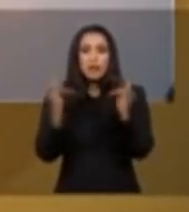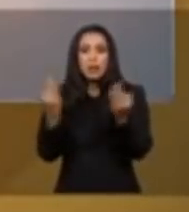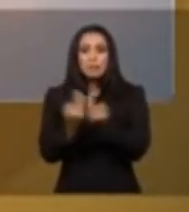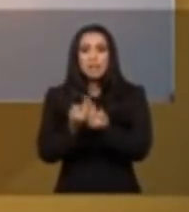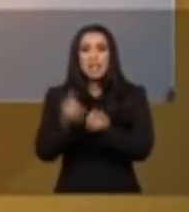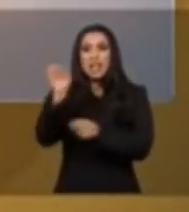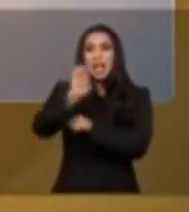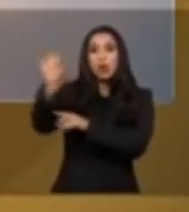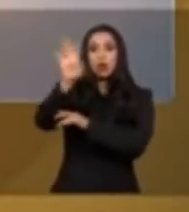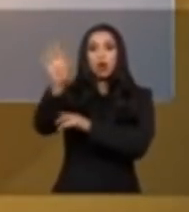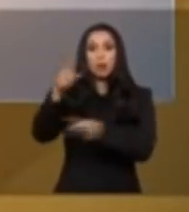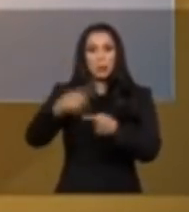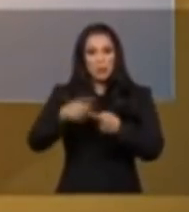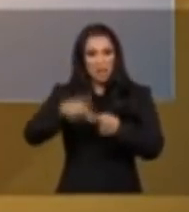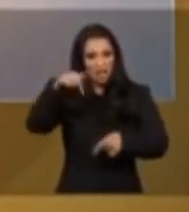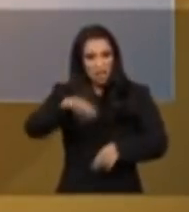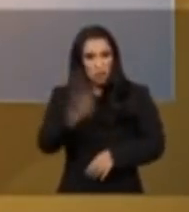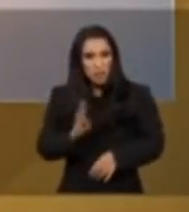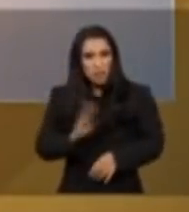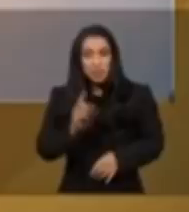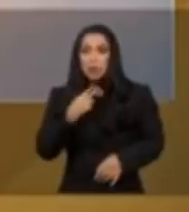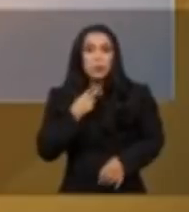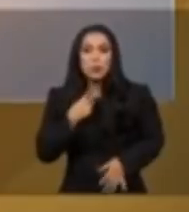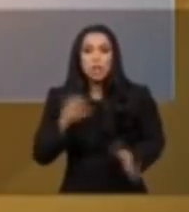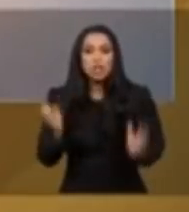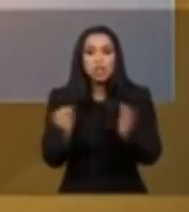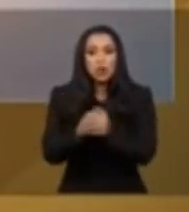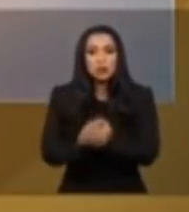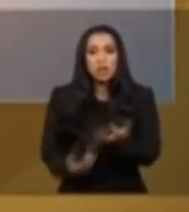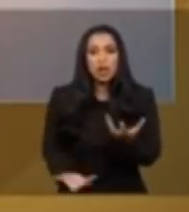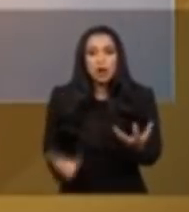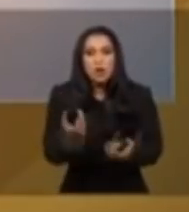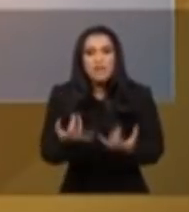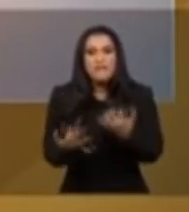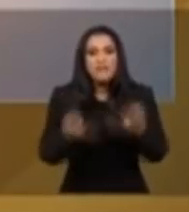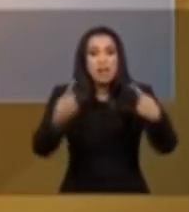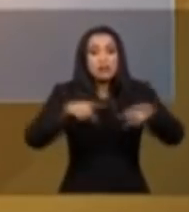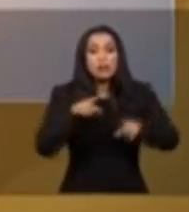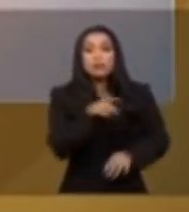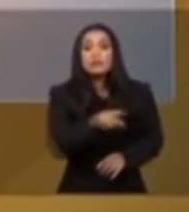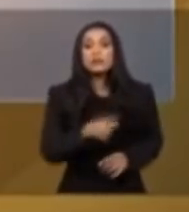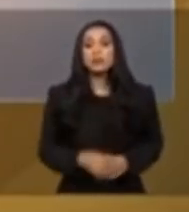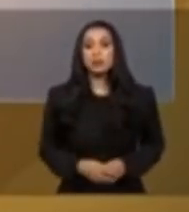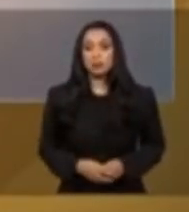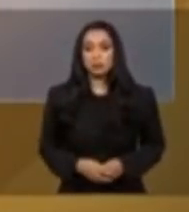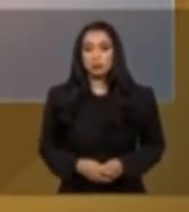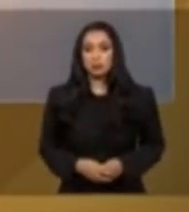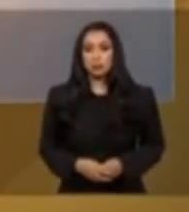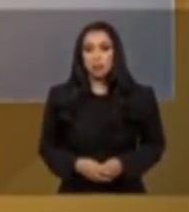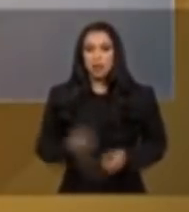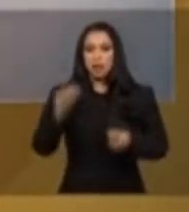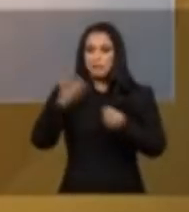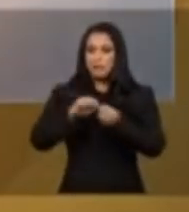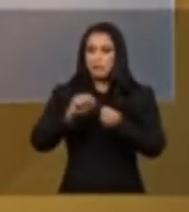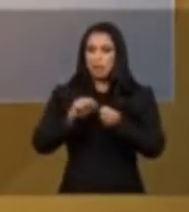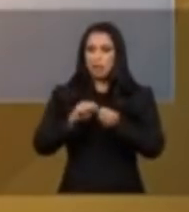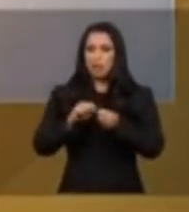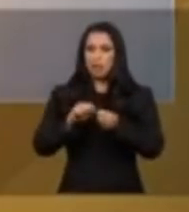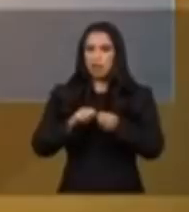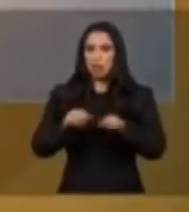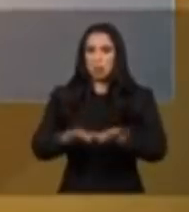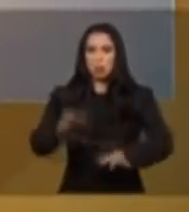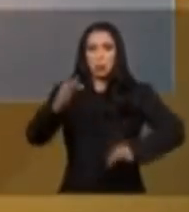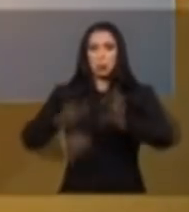aqui você não vai ter onde se esconder. O inferno e a revolta vai cair sobre sua cabeça. Faremos um tribunal em